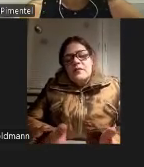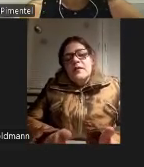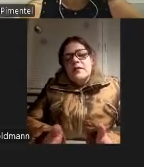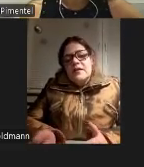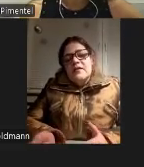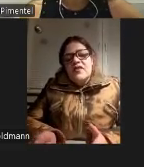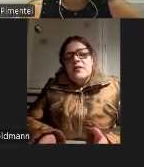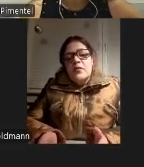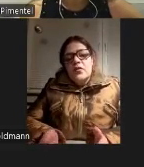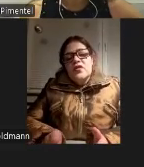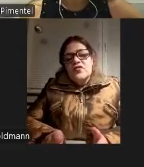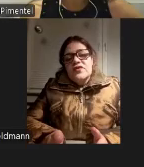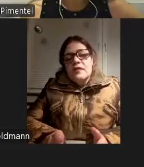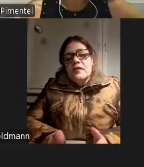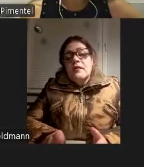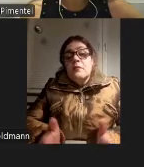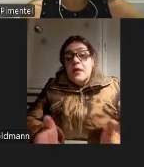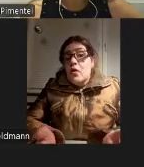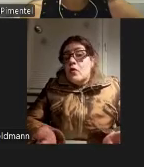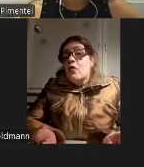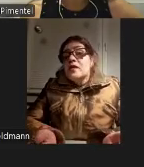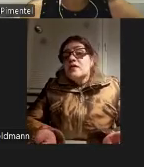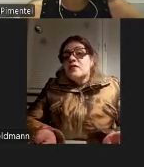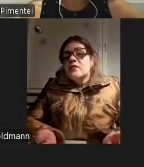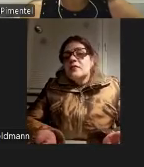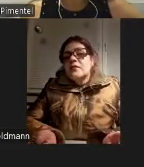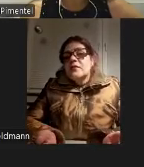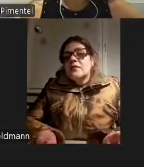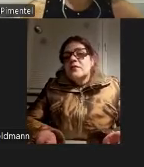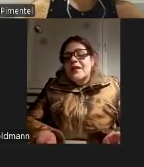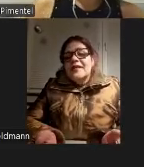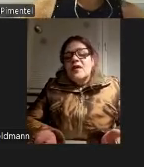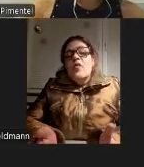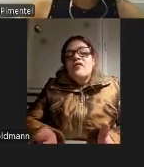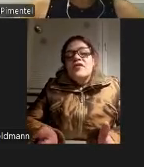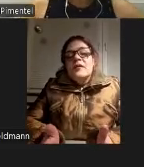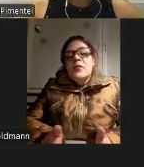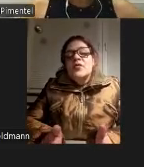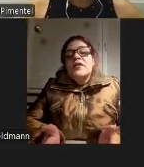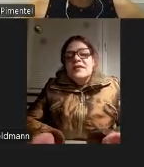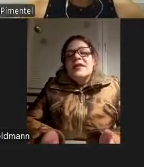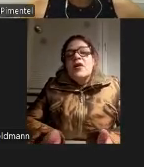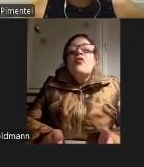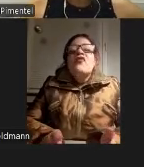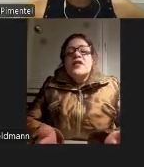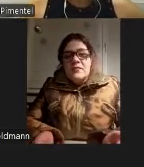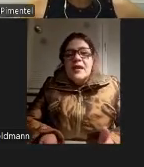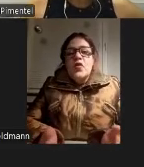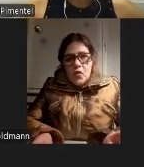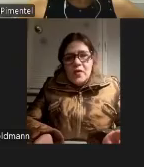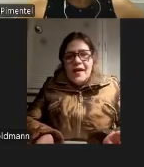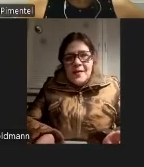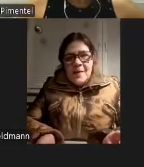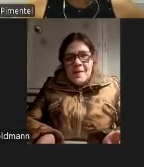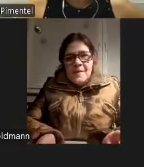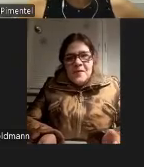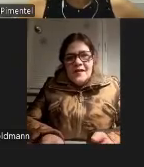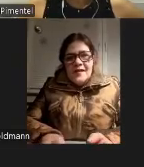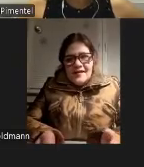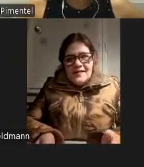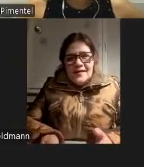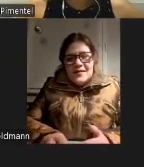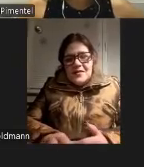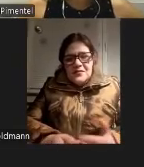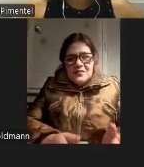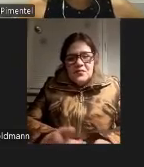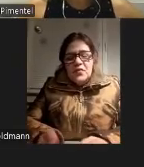Stroop e ver depois que você melhorou nisso. Melhorou. Porque é Isso, tão ruim isso. você não poder dizer como foi que você melhorou, né?